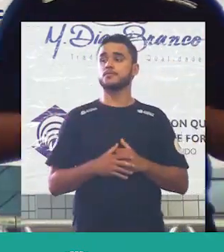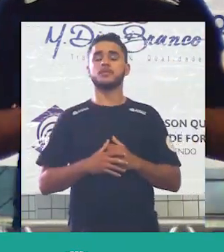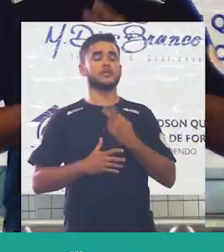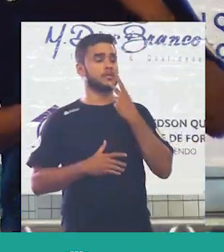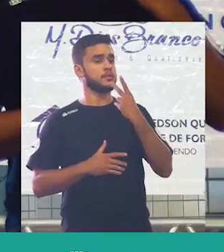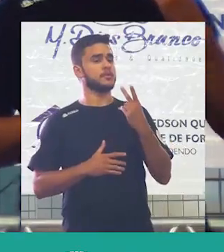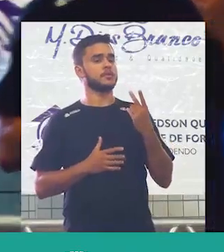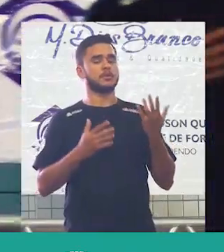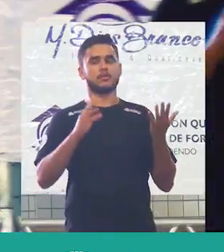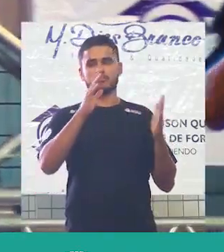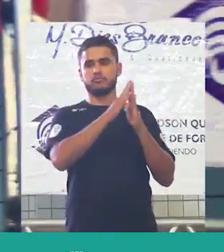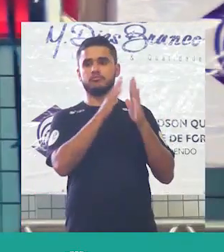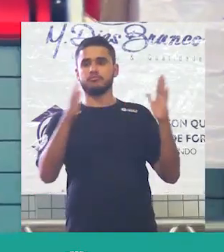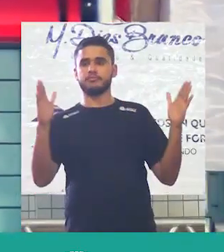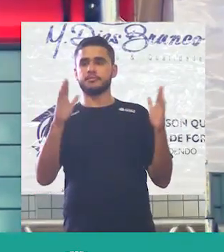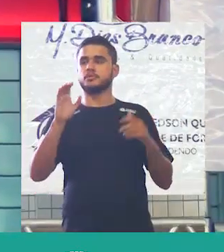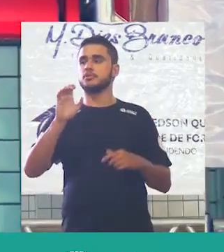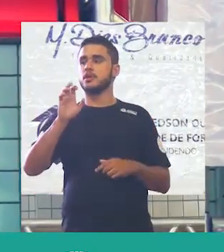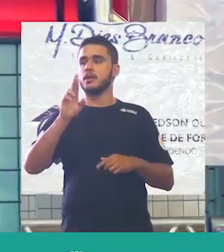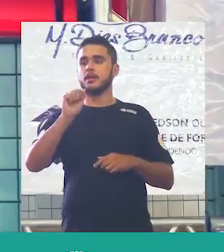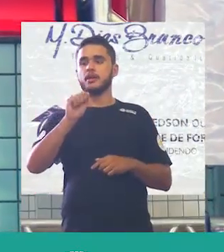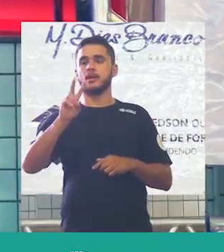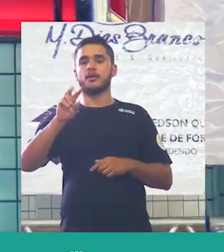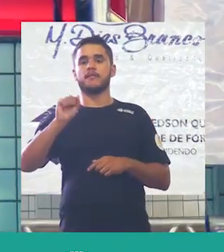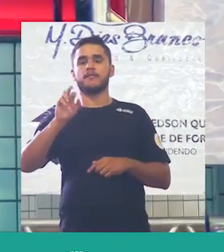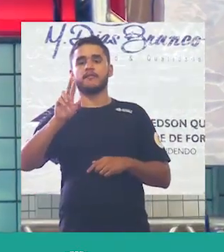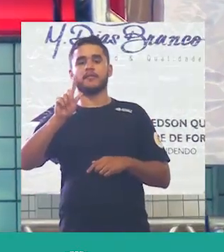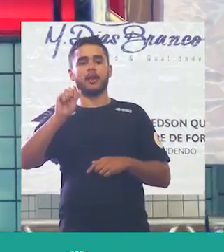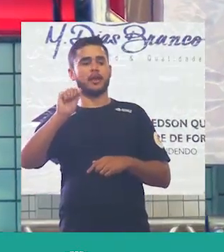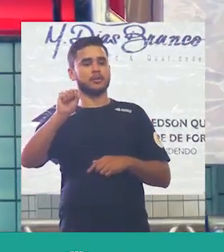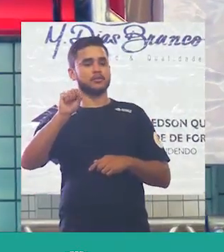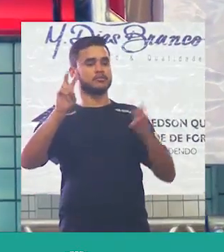falar sobre Era Vargas.